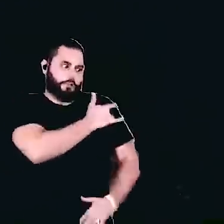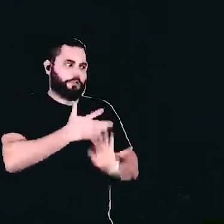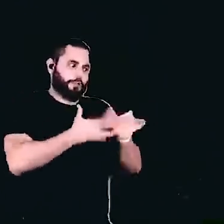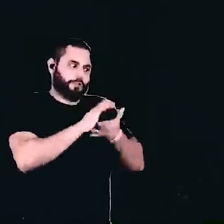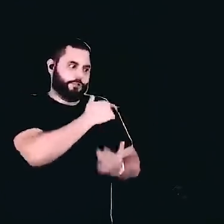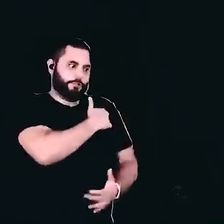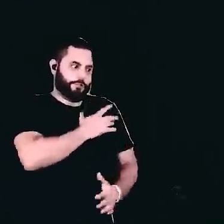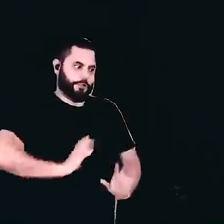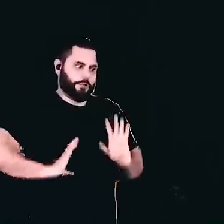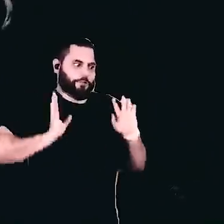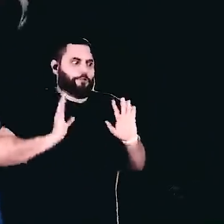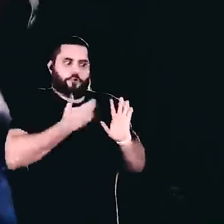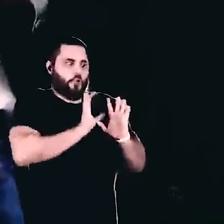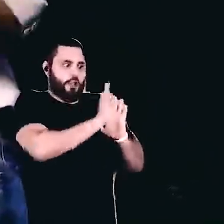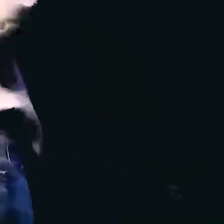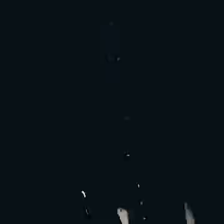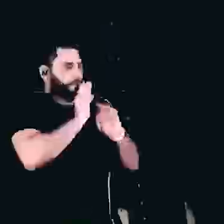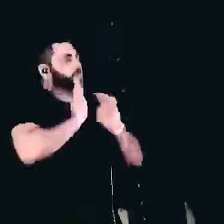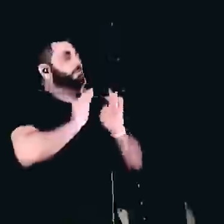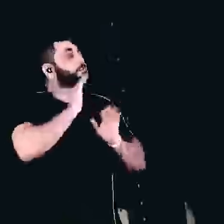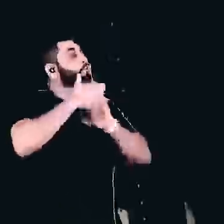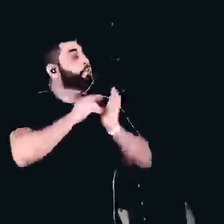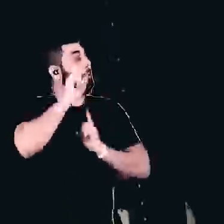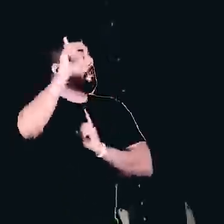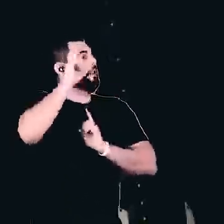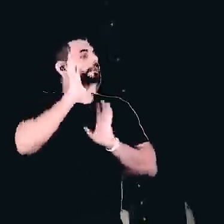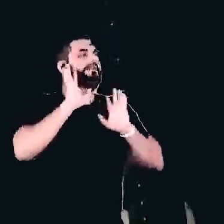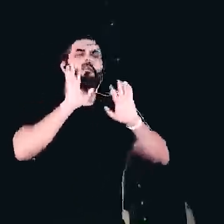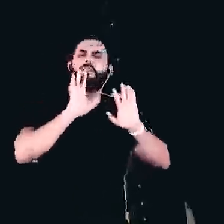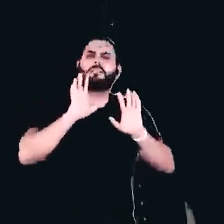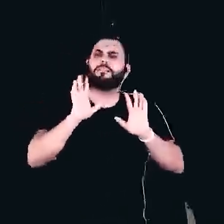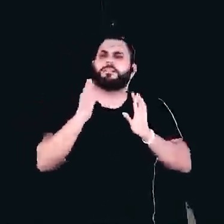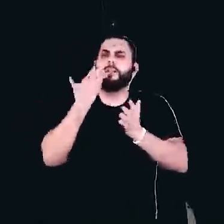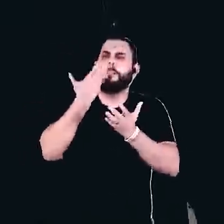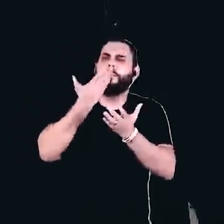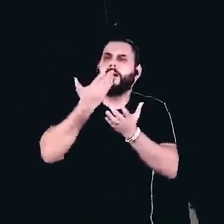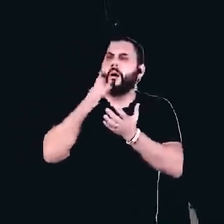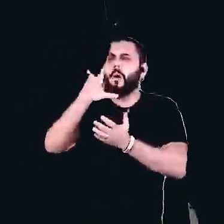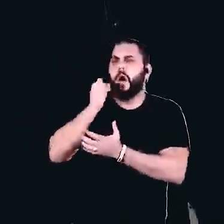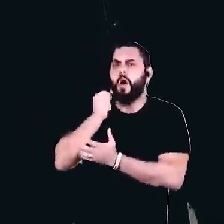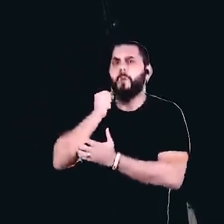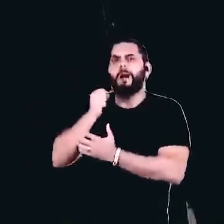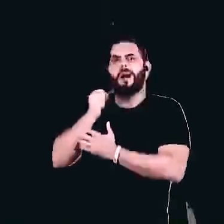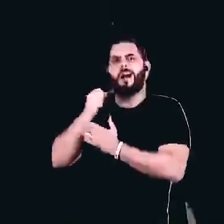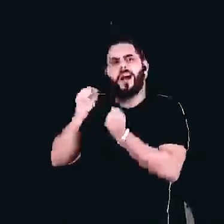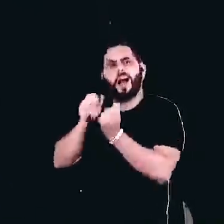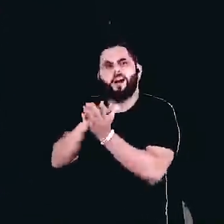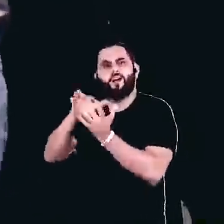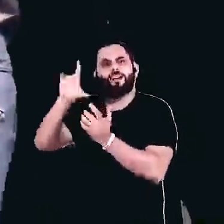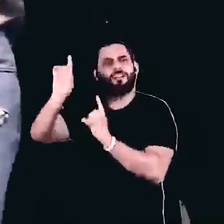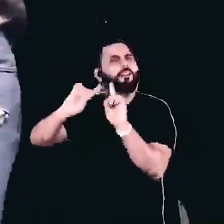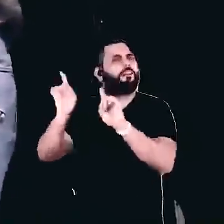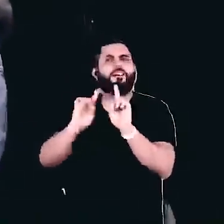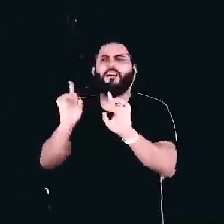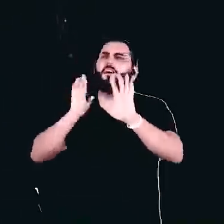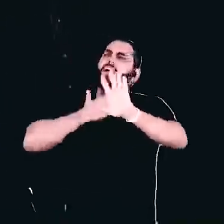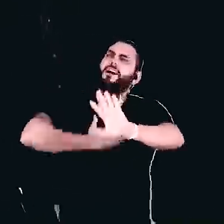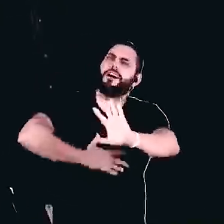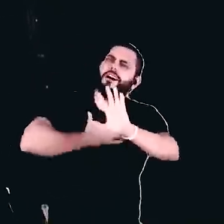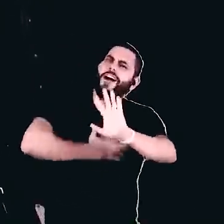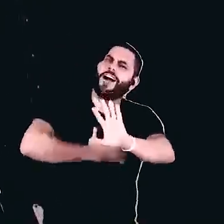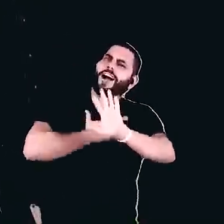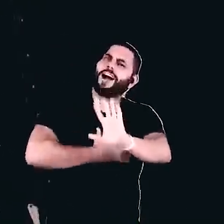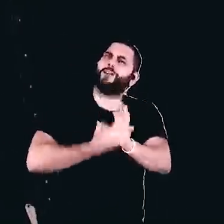poder. A pessoa tem até medo de ser elogiado. Deixa eu te dizer uma coisa: você não vai roubar de Deus uma coisa que Ele nunca te deu. A glória é dele. Não tem como você ficar para